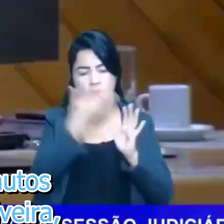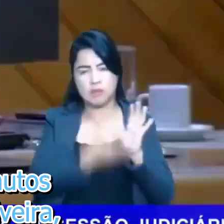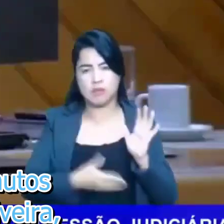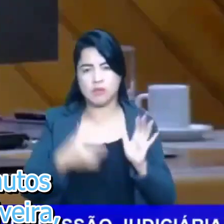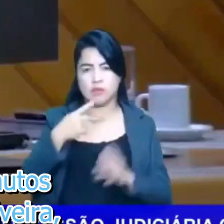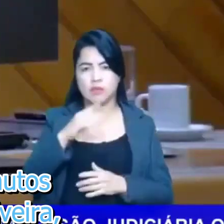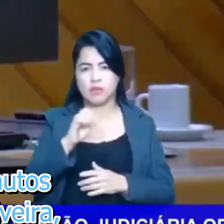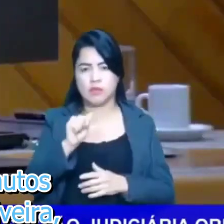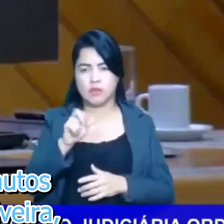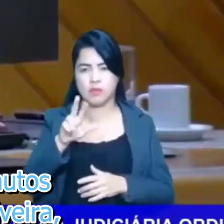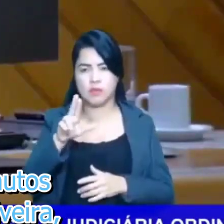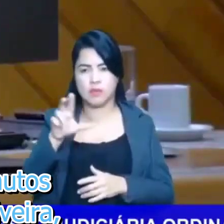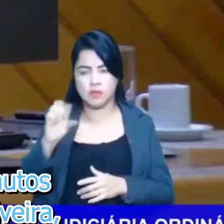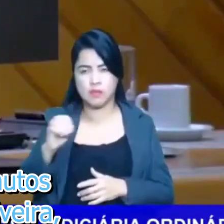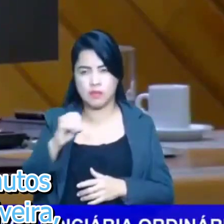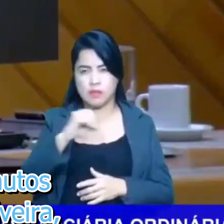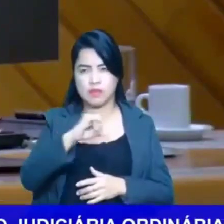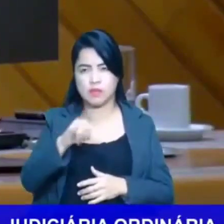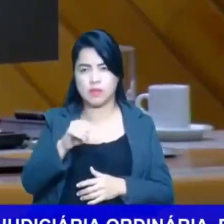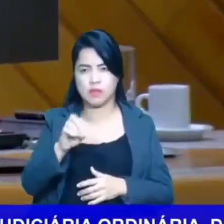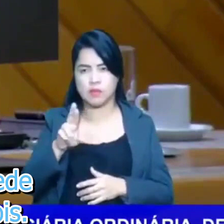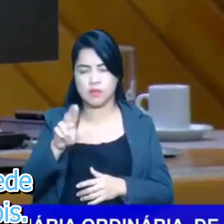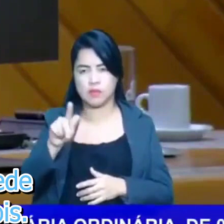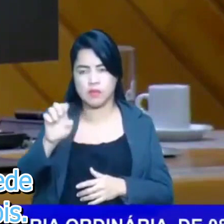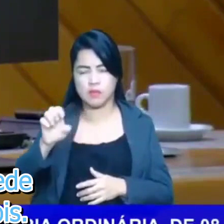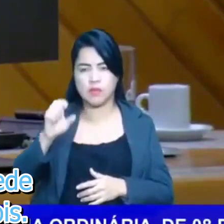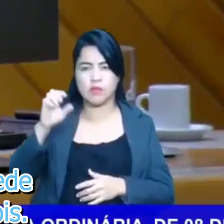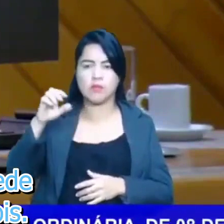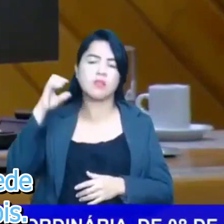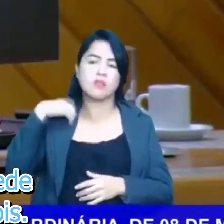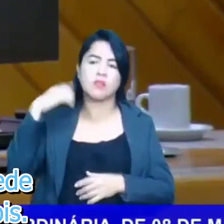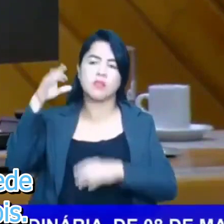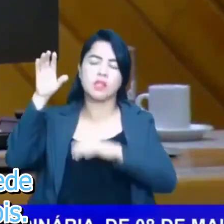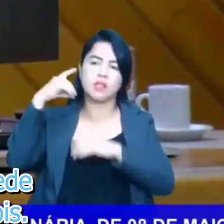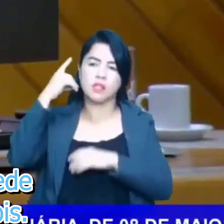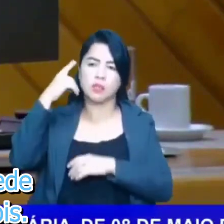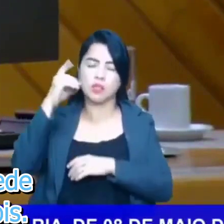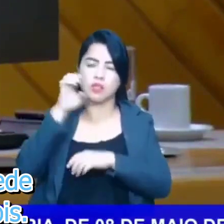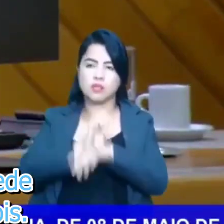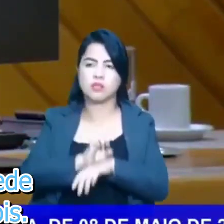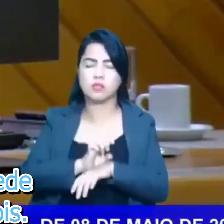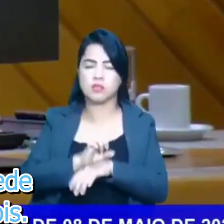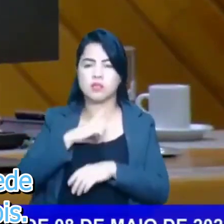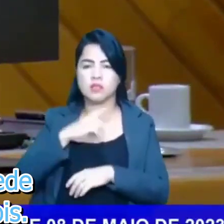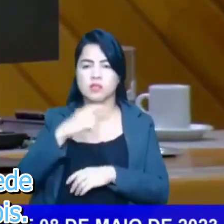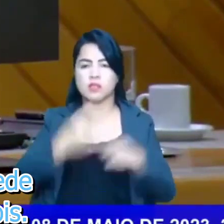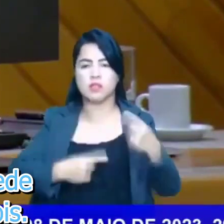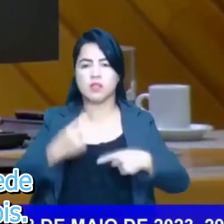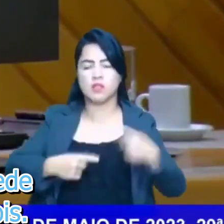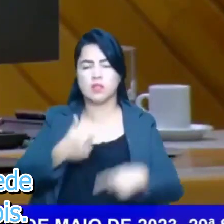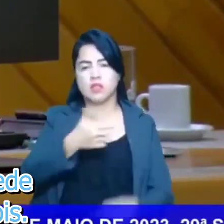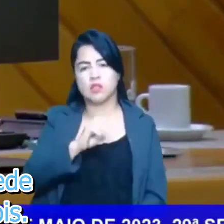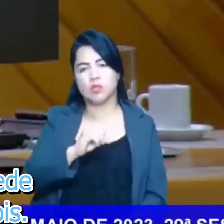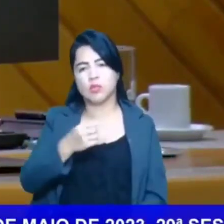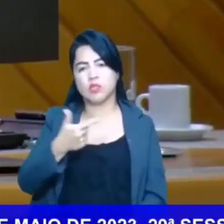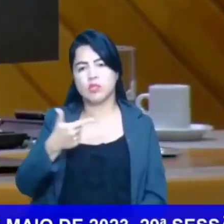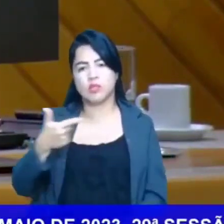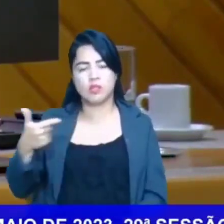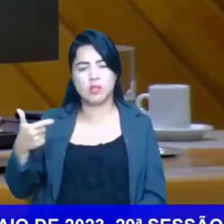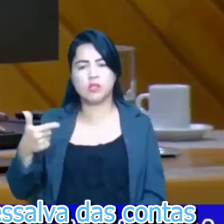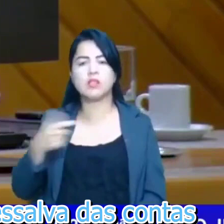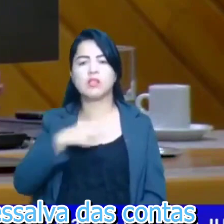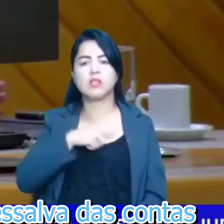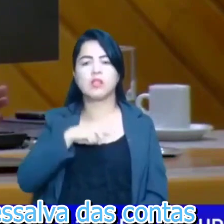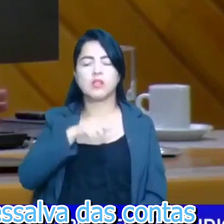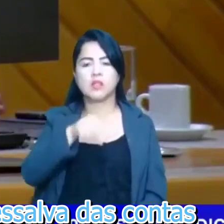de Paulo Jorge da Cunha Silveira, Paulo, que concorreu ao cargo de deputado estadual pelo Rede Sustentabilidade nas eleições de 2022. Após a